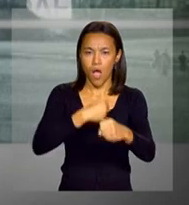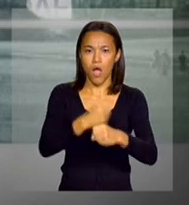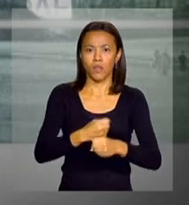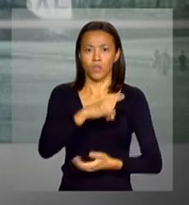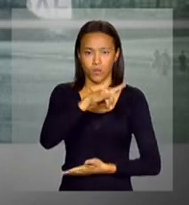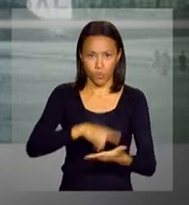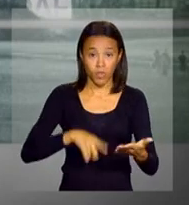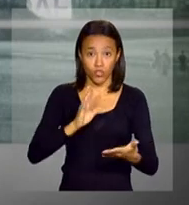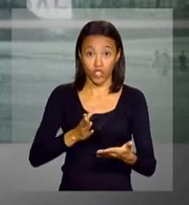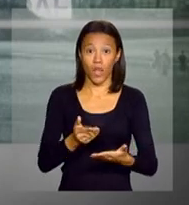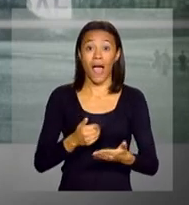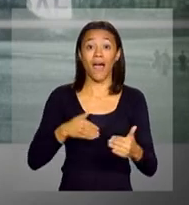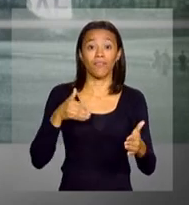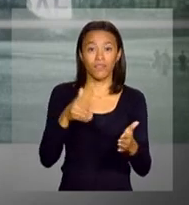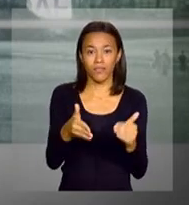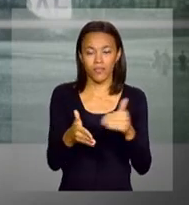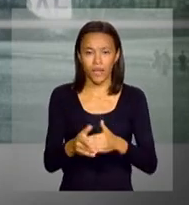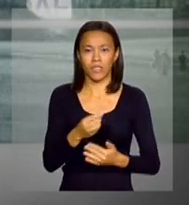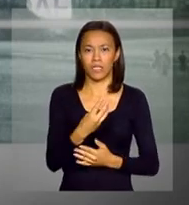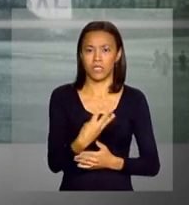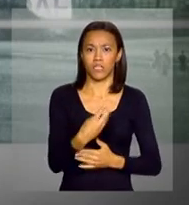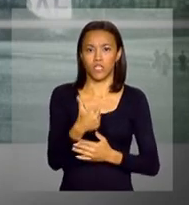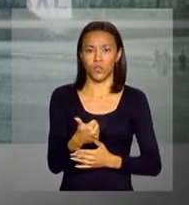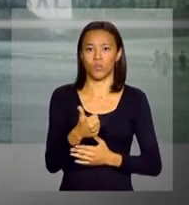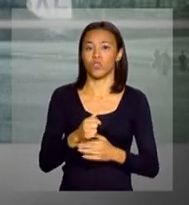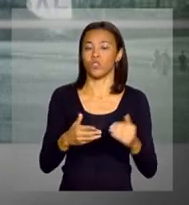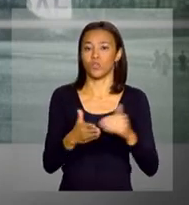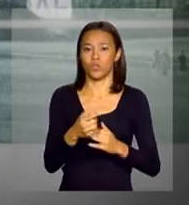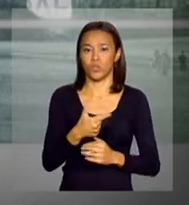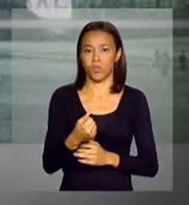foi renovada até 31 de janeiro